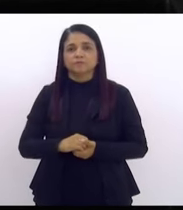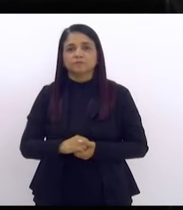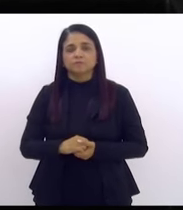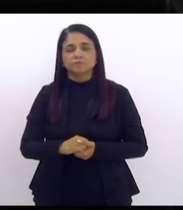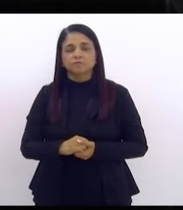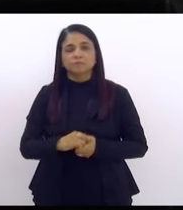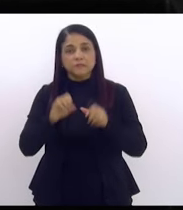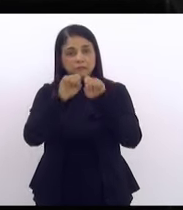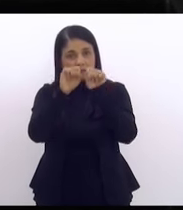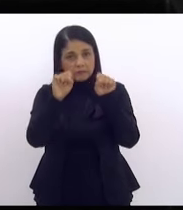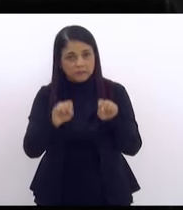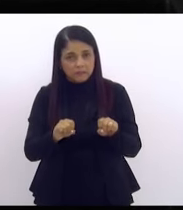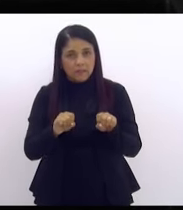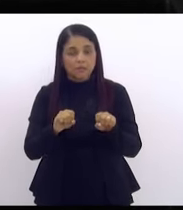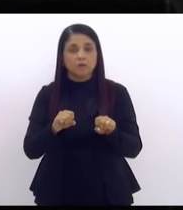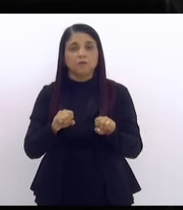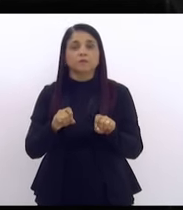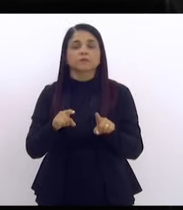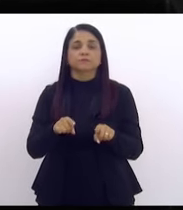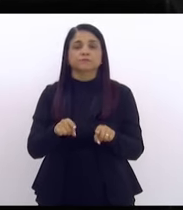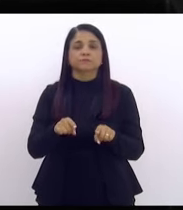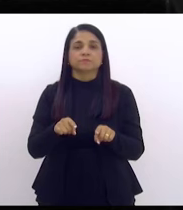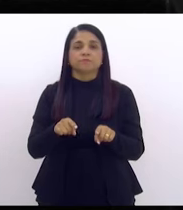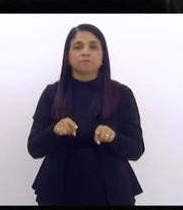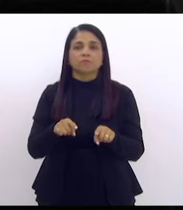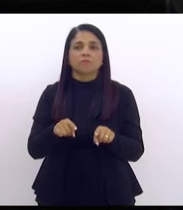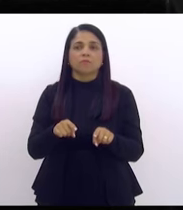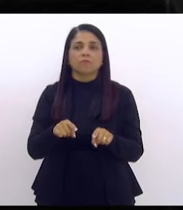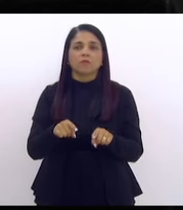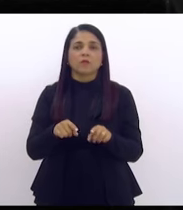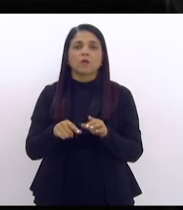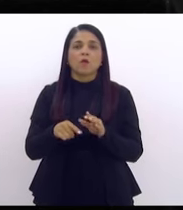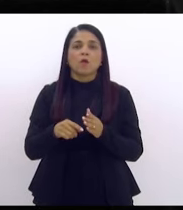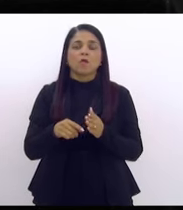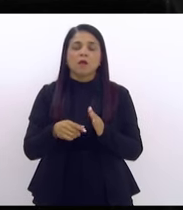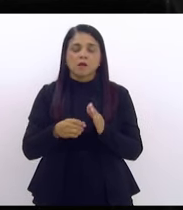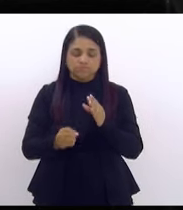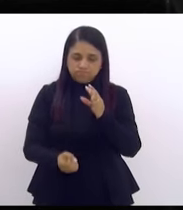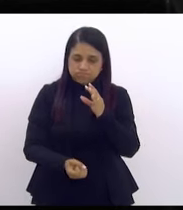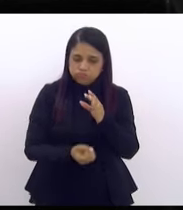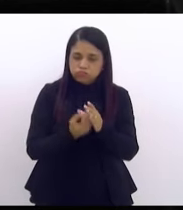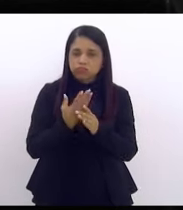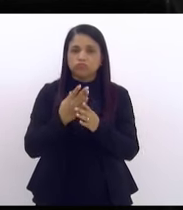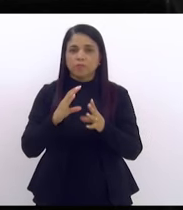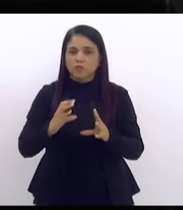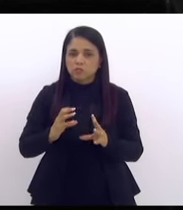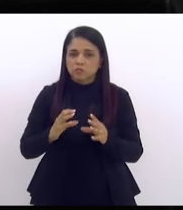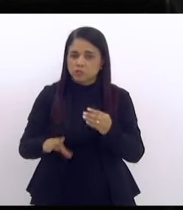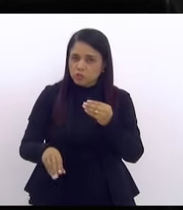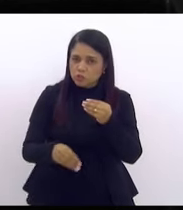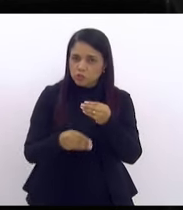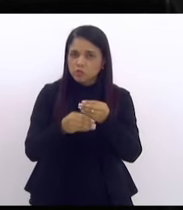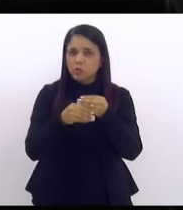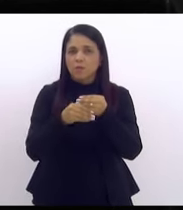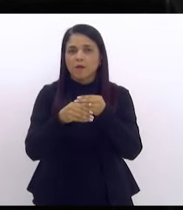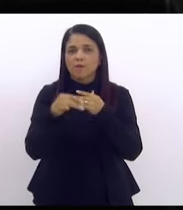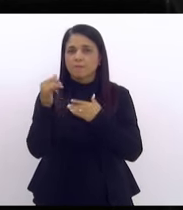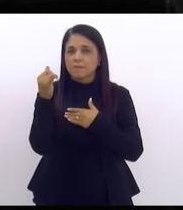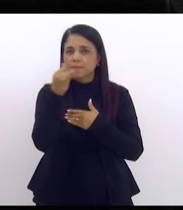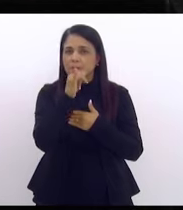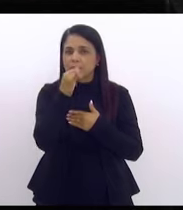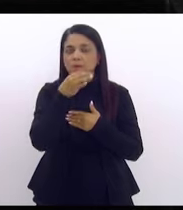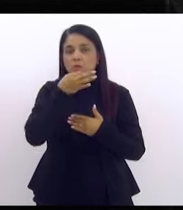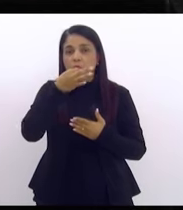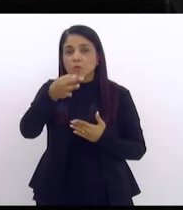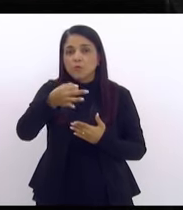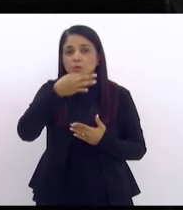este sistema do Cell Broadcast seja o quanto antes implantado para somar esforços às sirenes que já